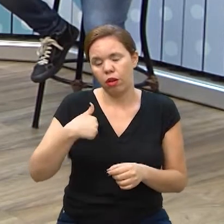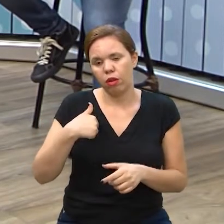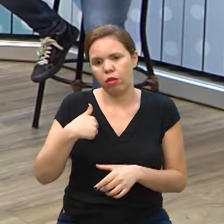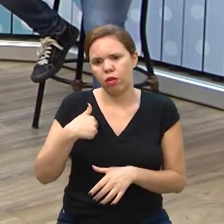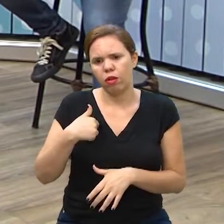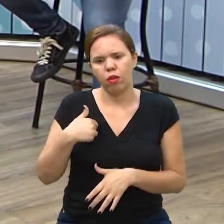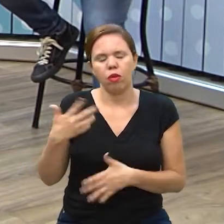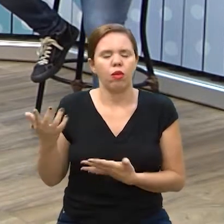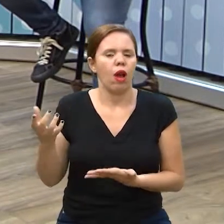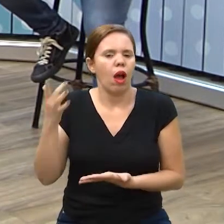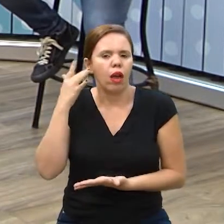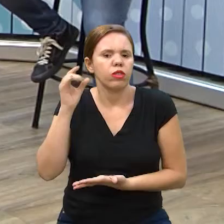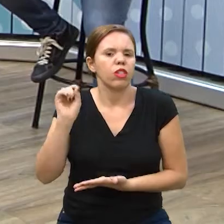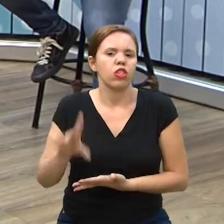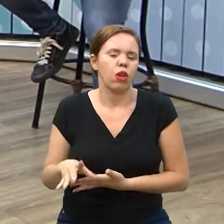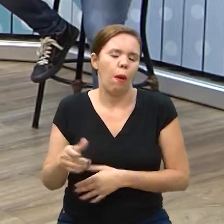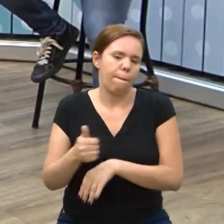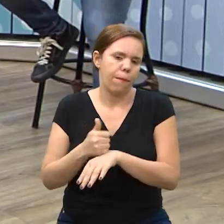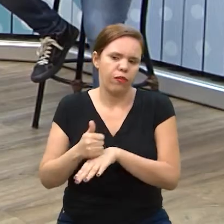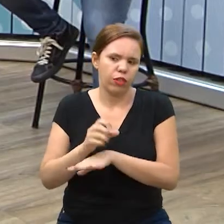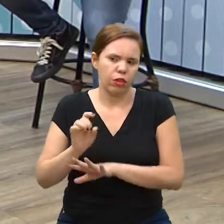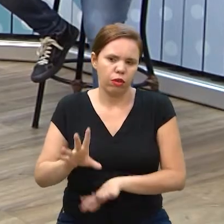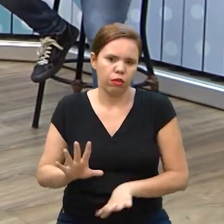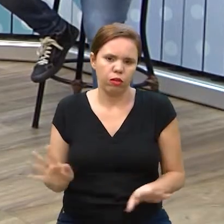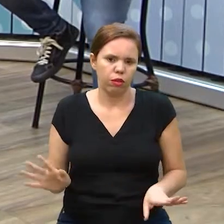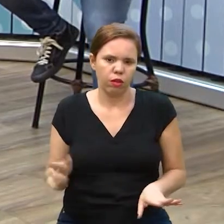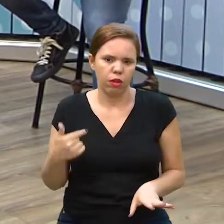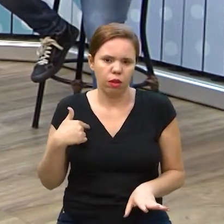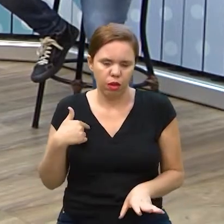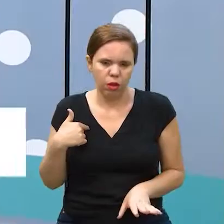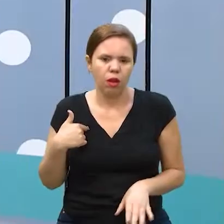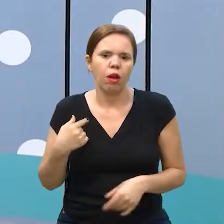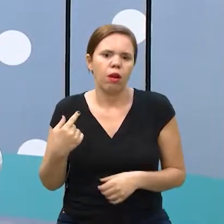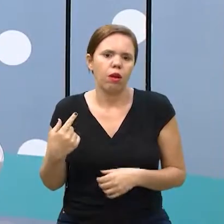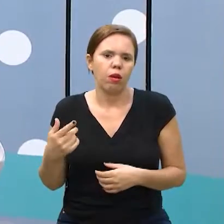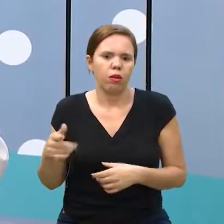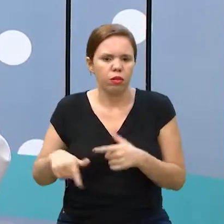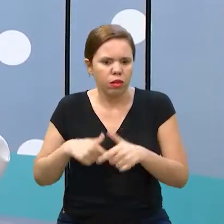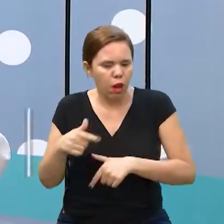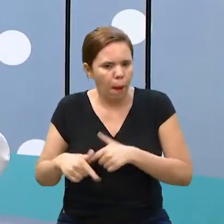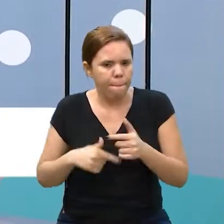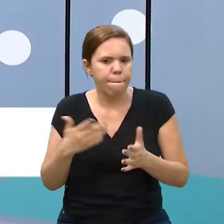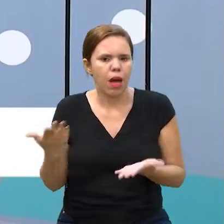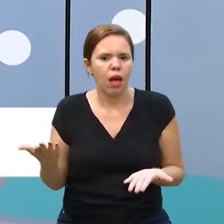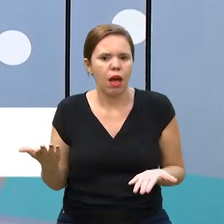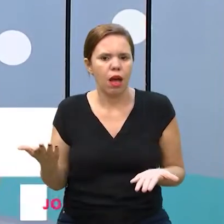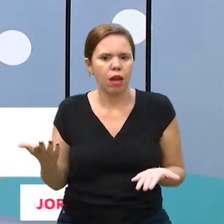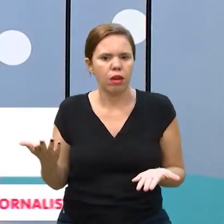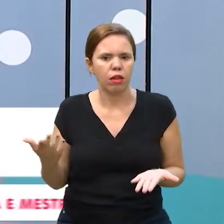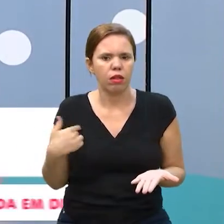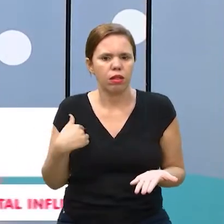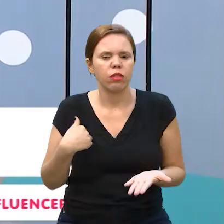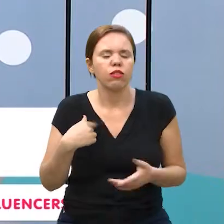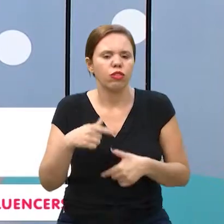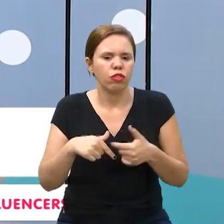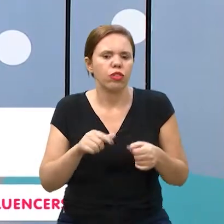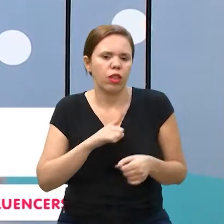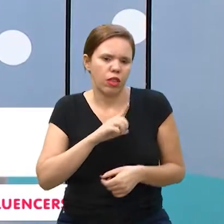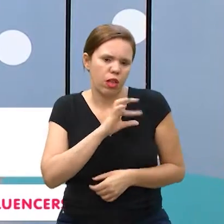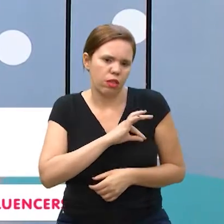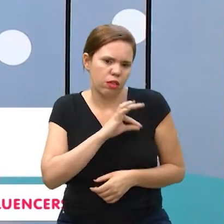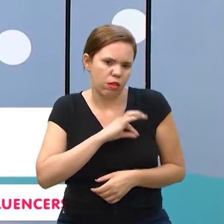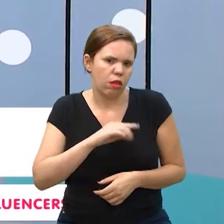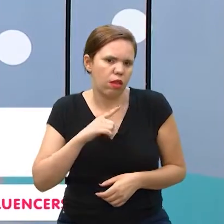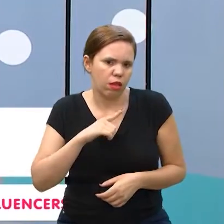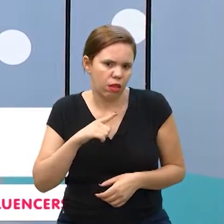justamente eu não trato exatamente como um profissional, eu trato como um produtor de conteúdo e como uma atividade remunerada,